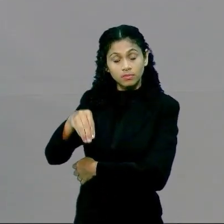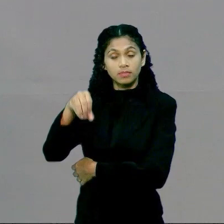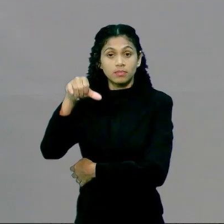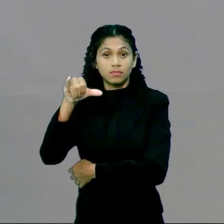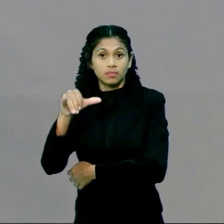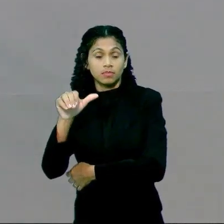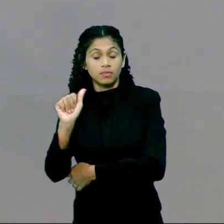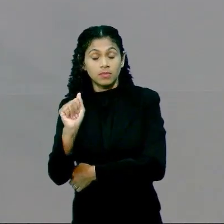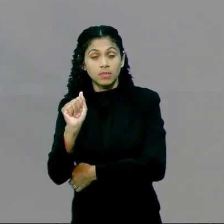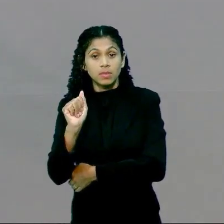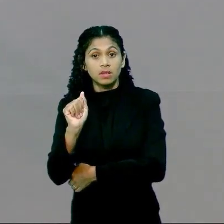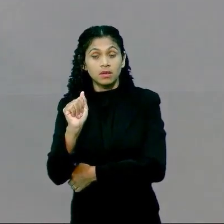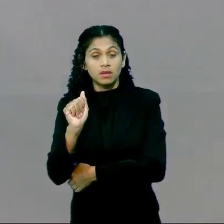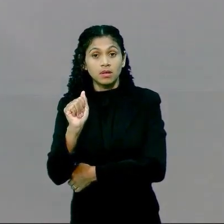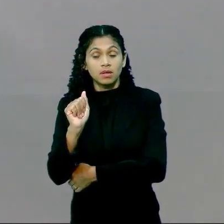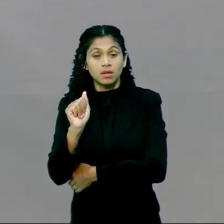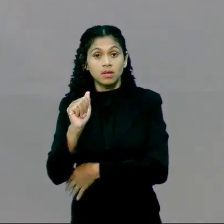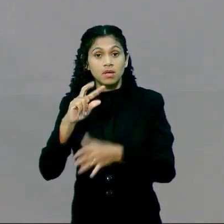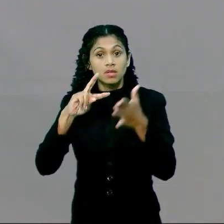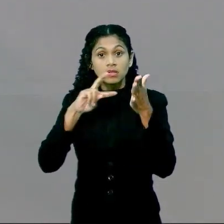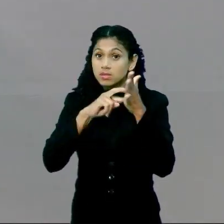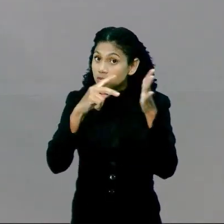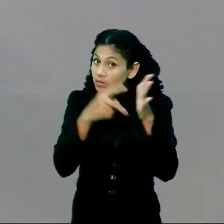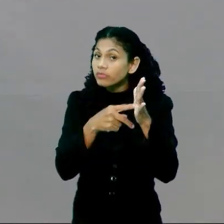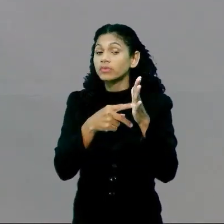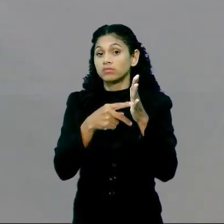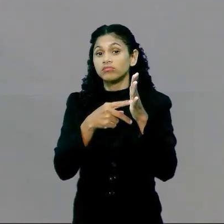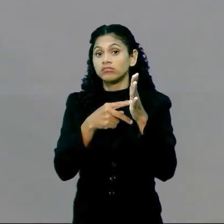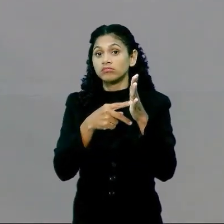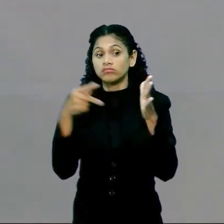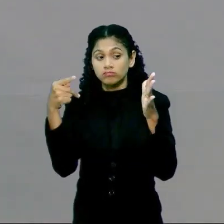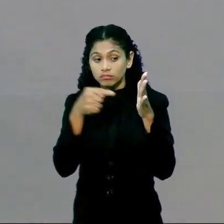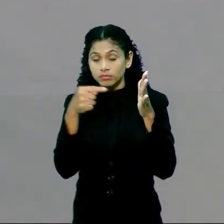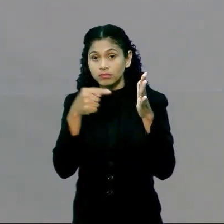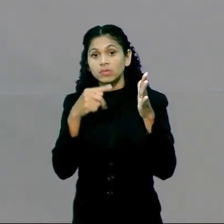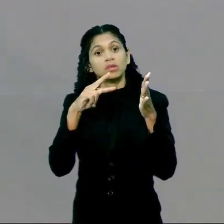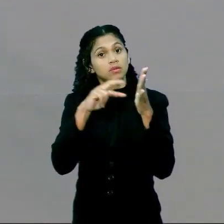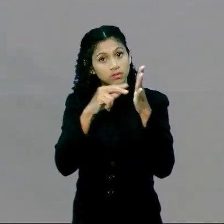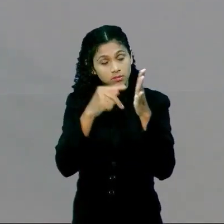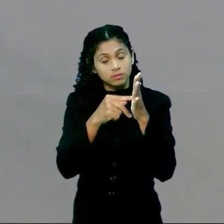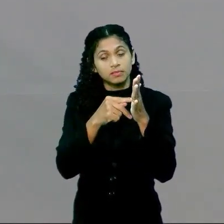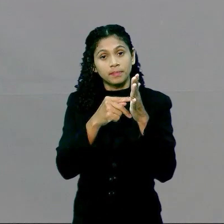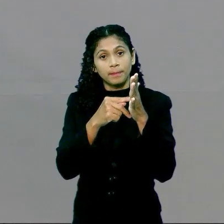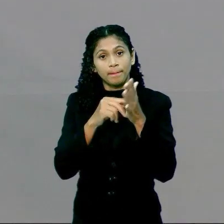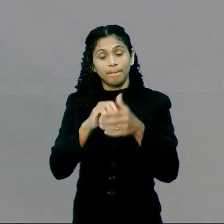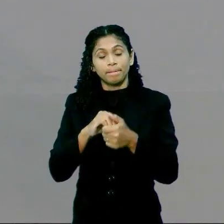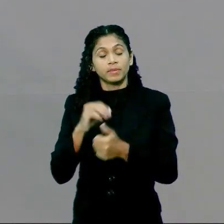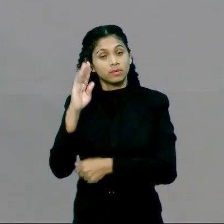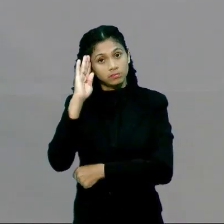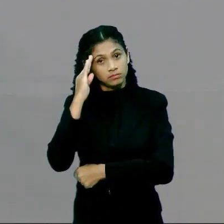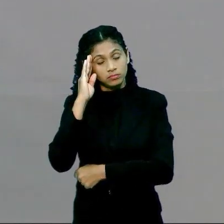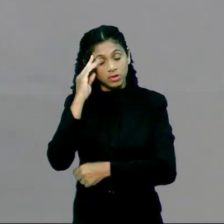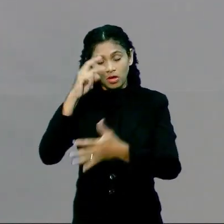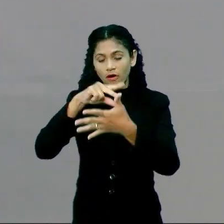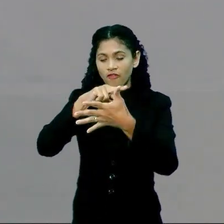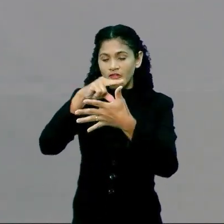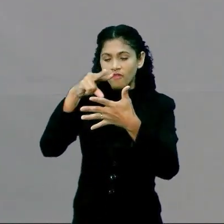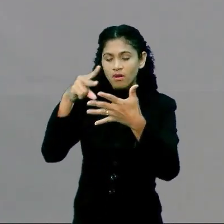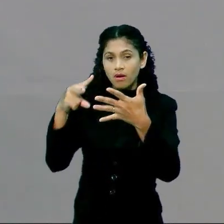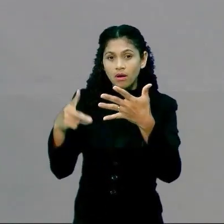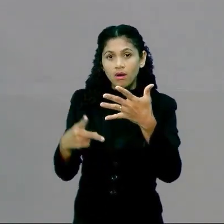semântica. Então, são o quê? São múltiplos significados. Aí, entendermos a palavra, né, etimologicamente,